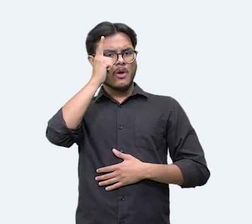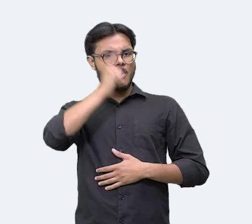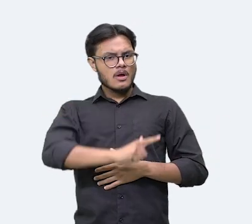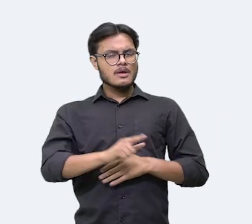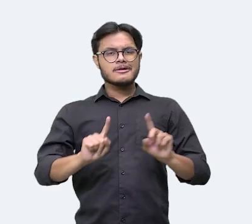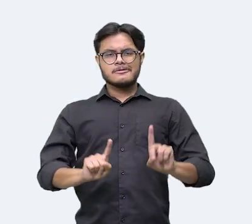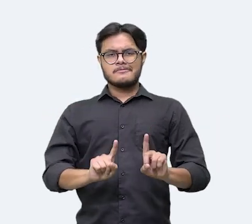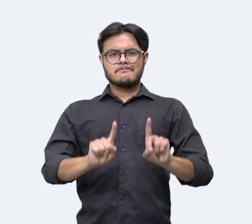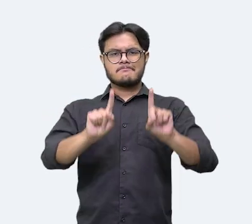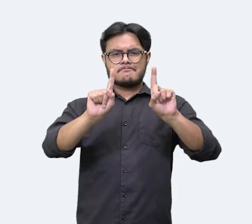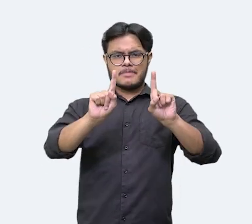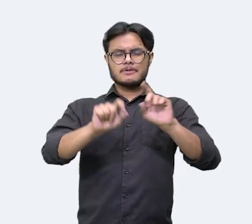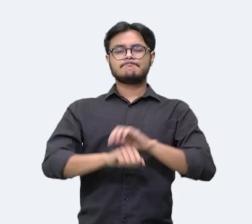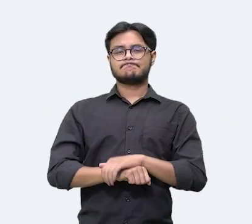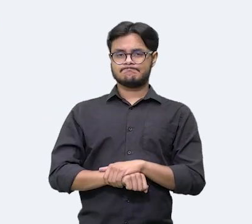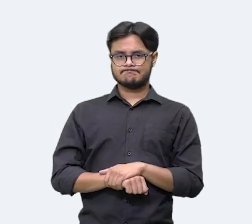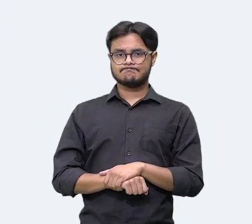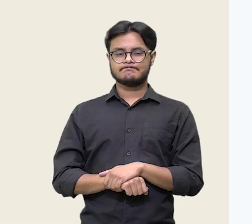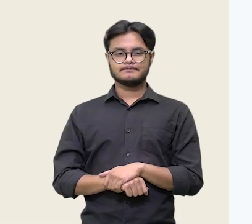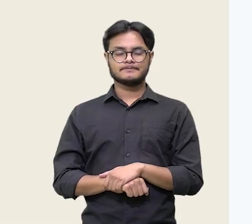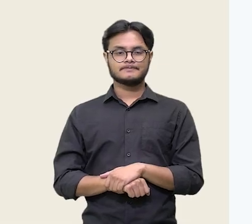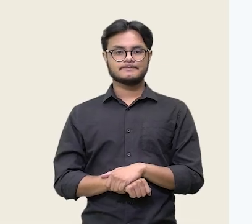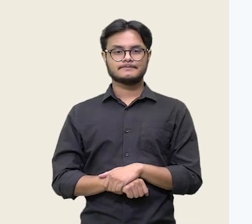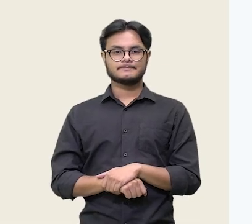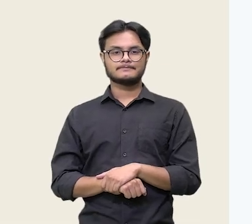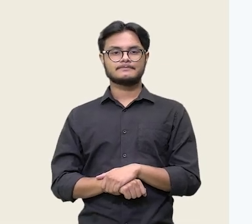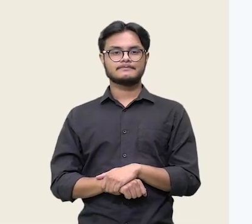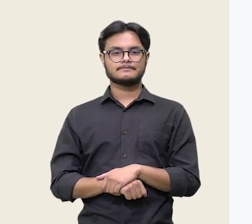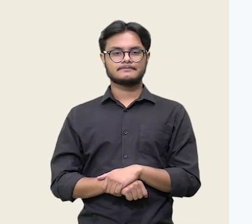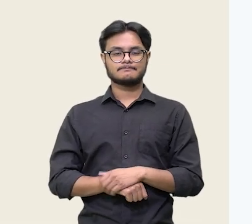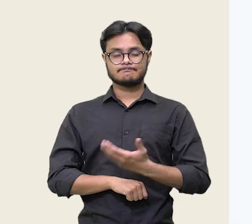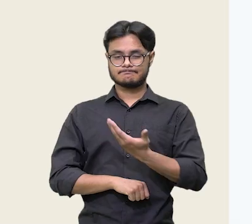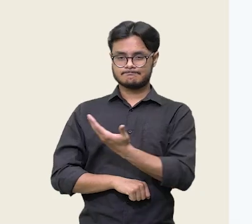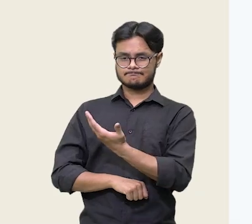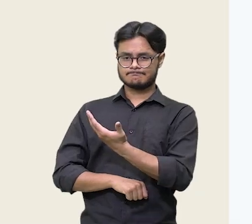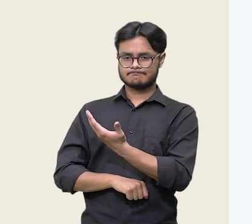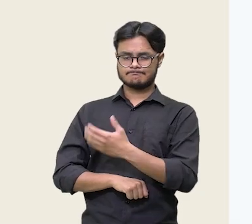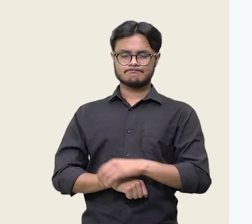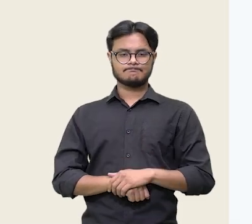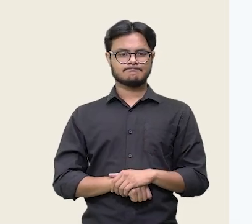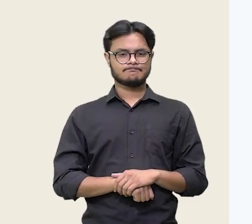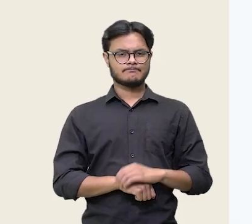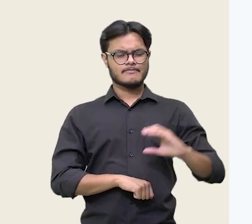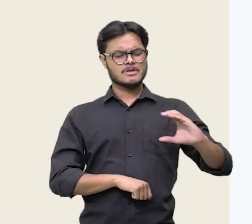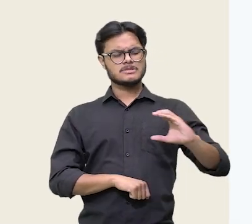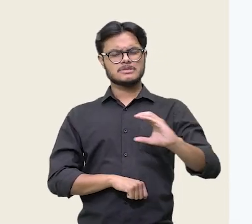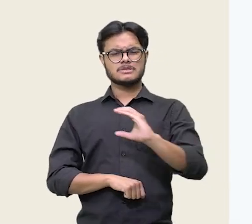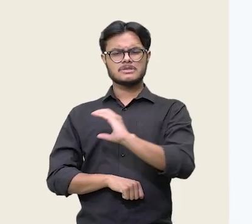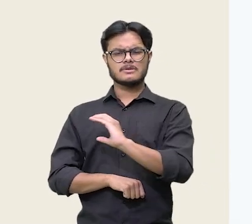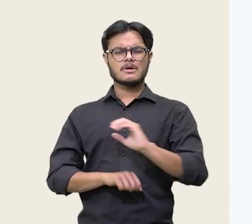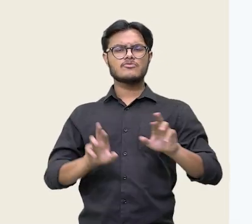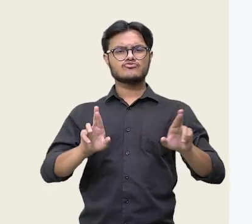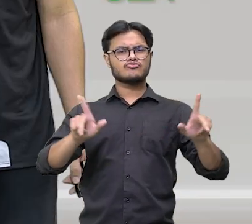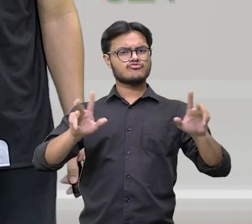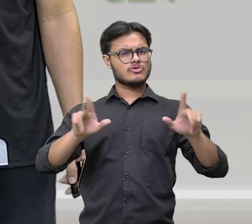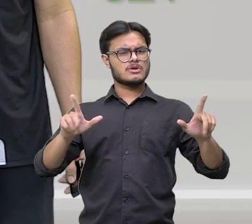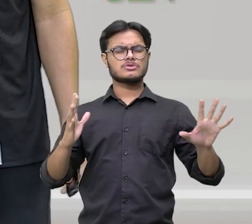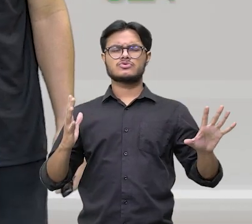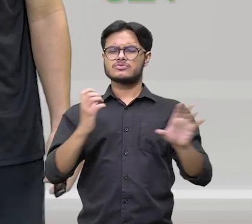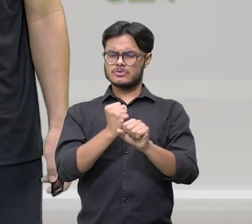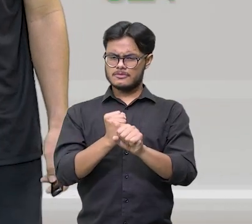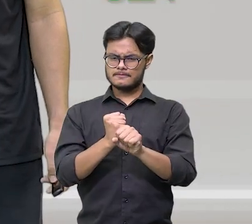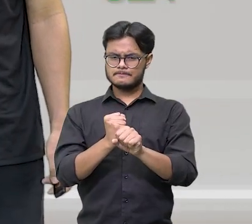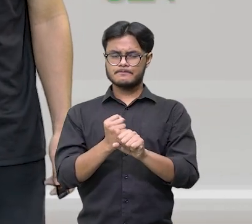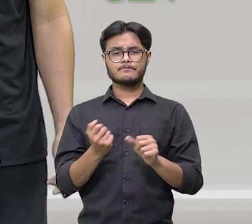a capacitância equivalente. Bom, para N capacitores diferentes, em paralelo, basta somar. Para